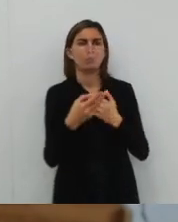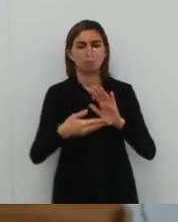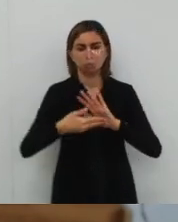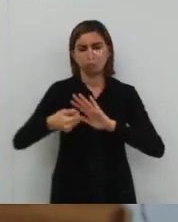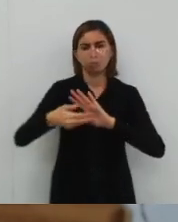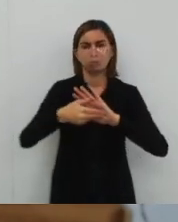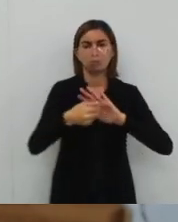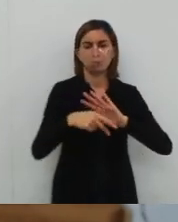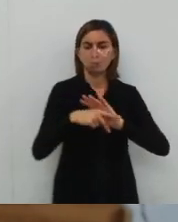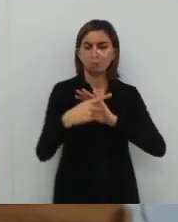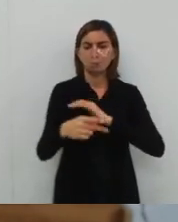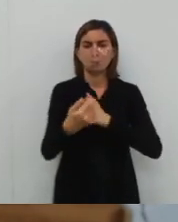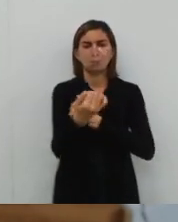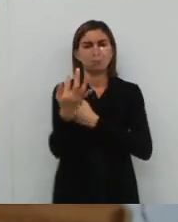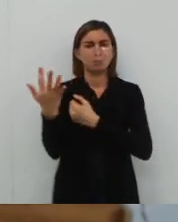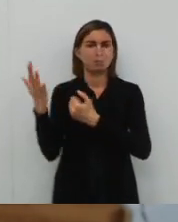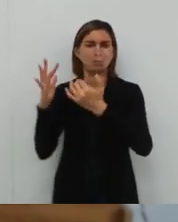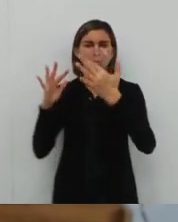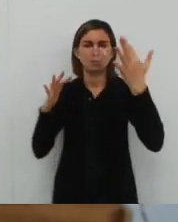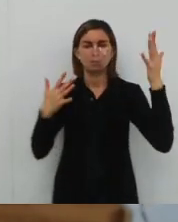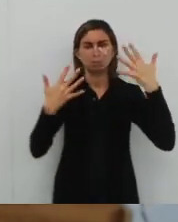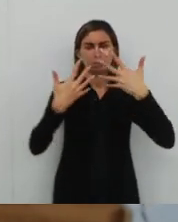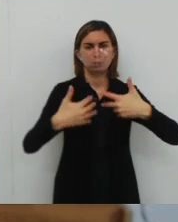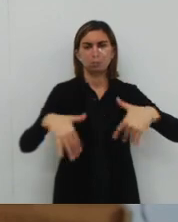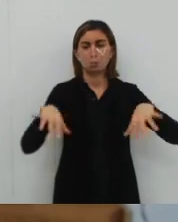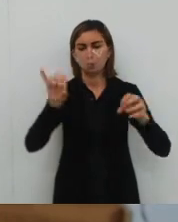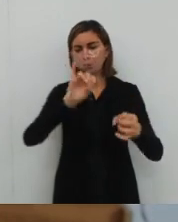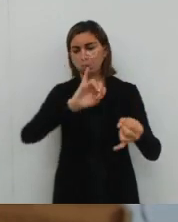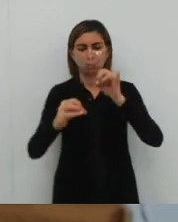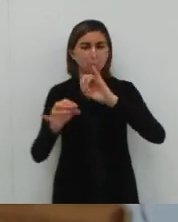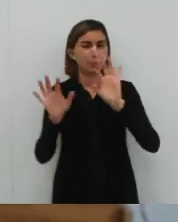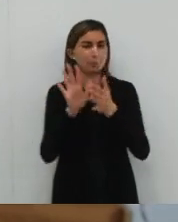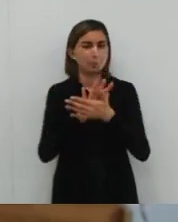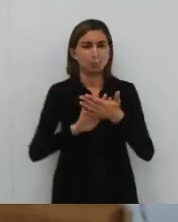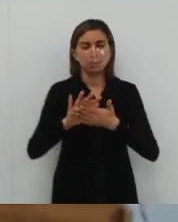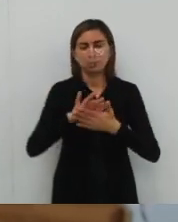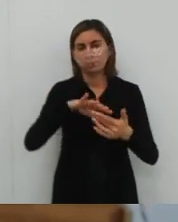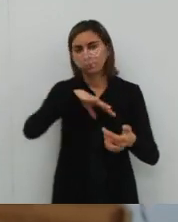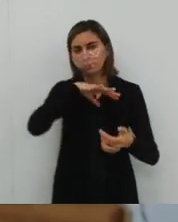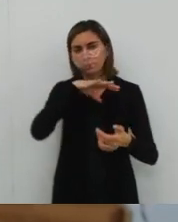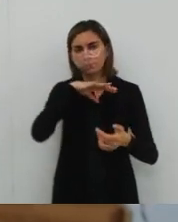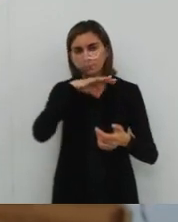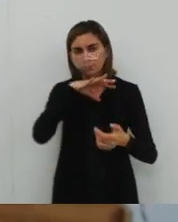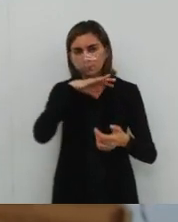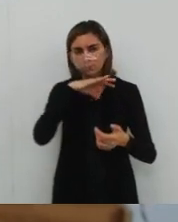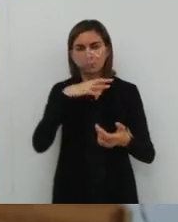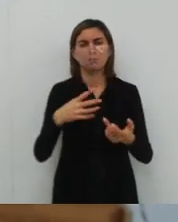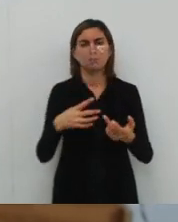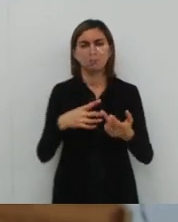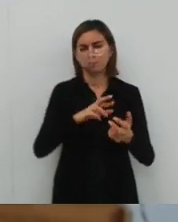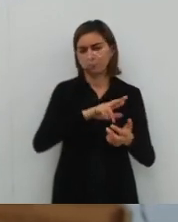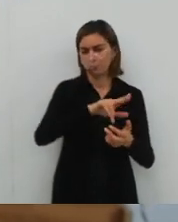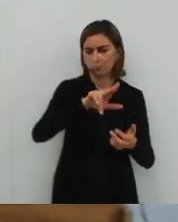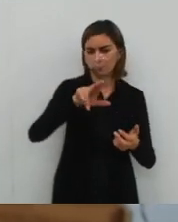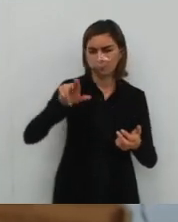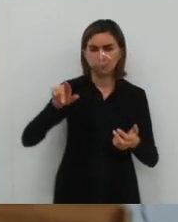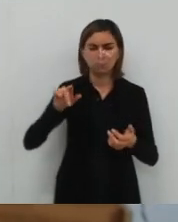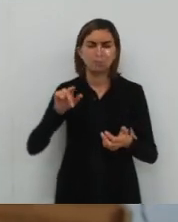tirada da própria natureza, sem nenhum aditivo químico, animais, uma série